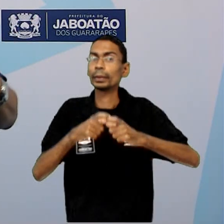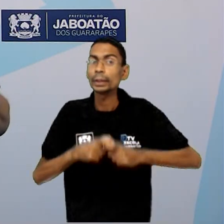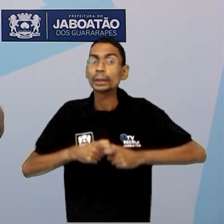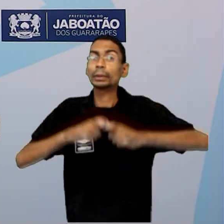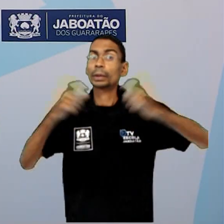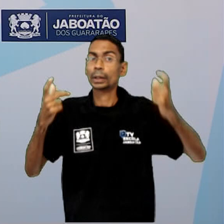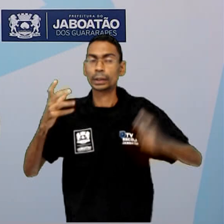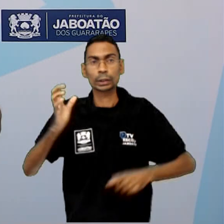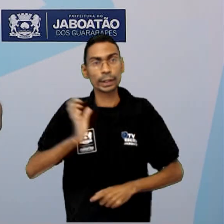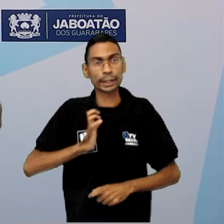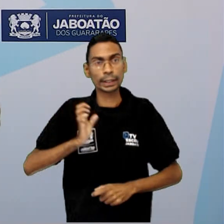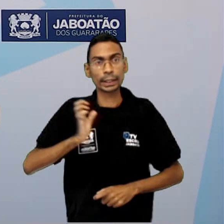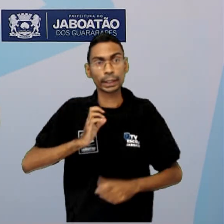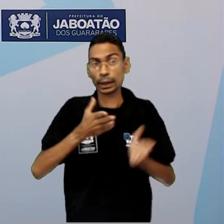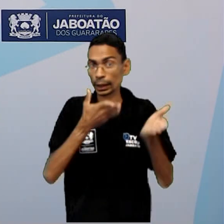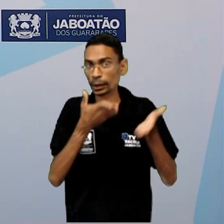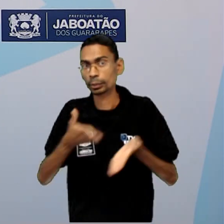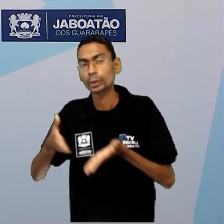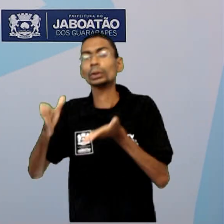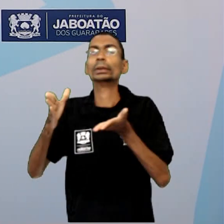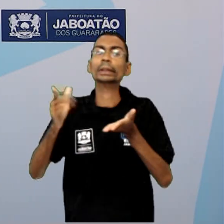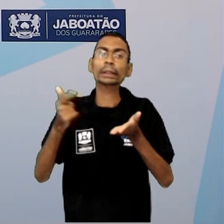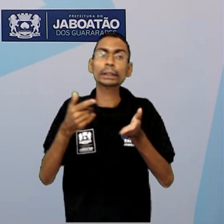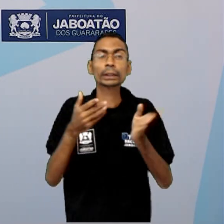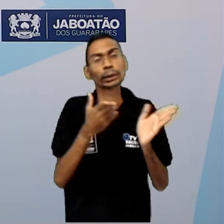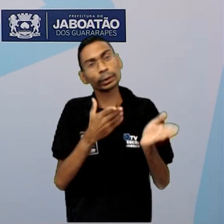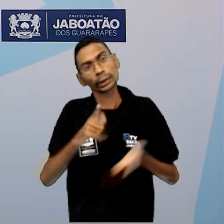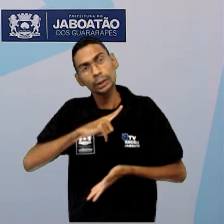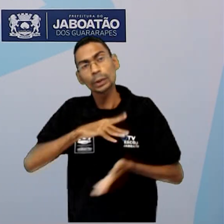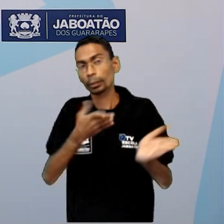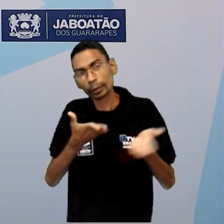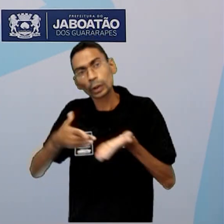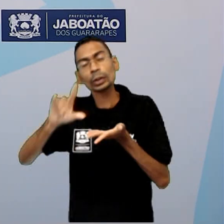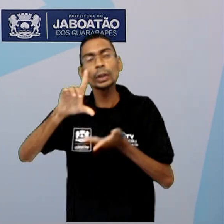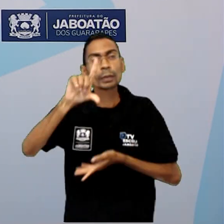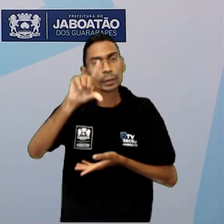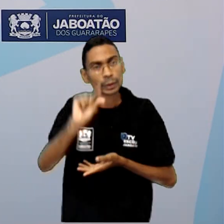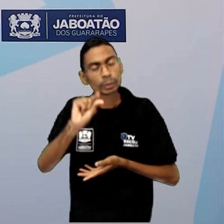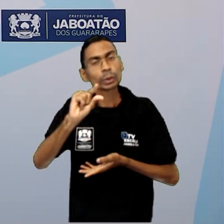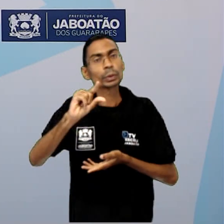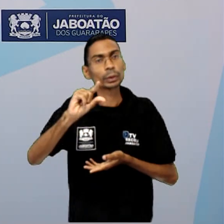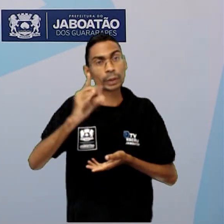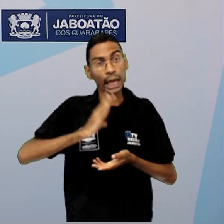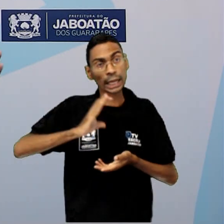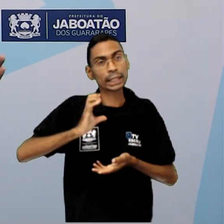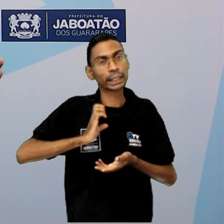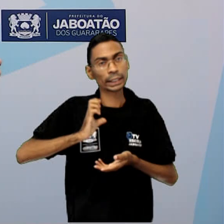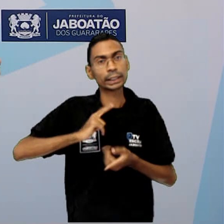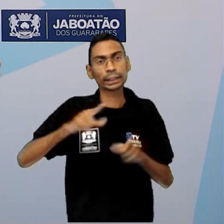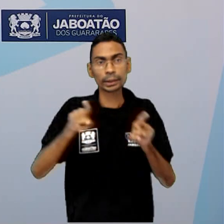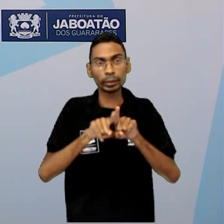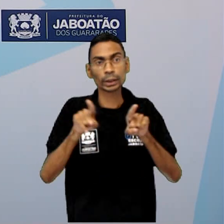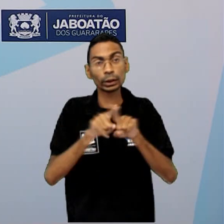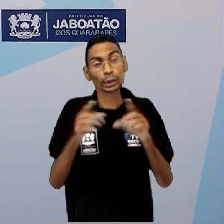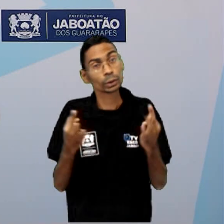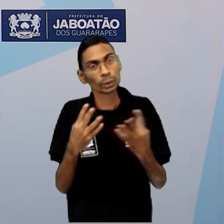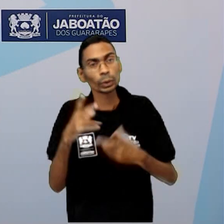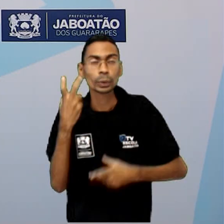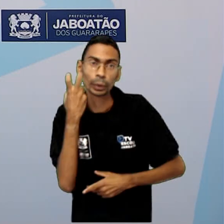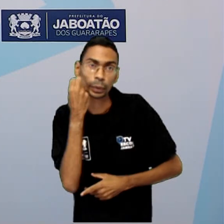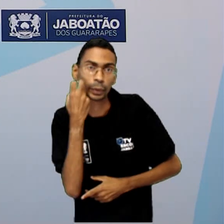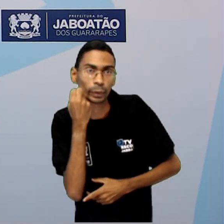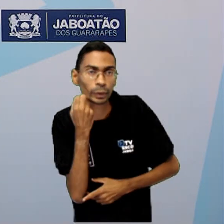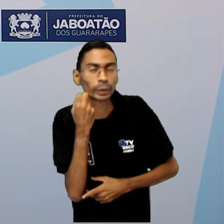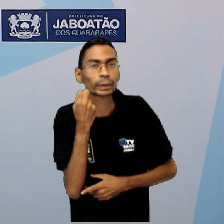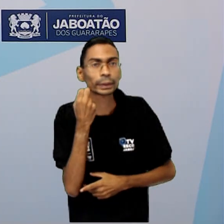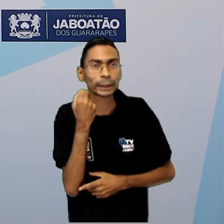em que a situação vai se diminuir um pouco, não é? Mas é importante a gente entender que todo mundo lucrava e lucrava muito bem